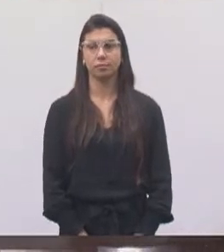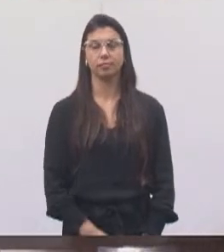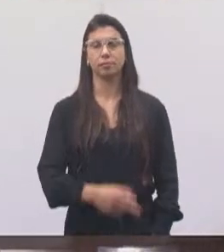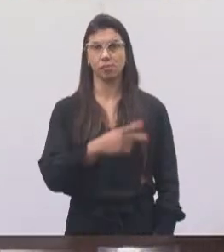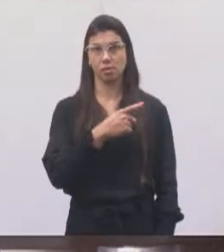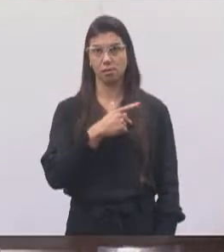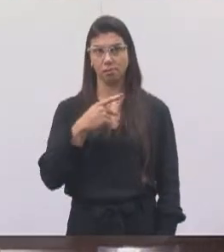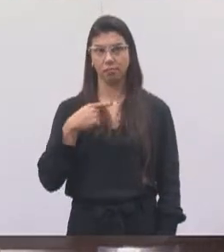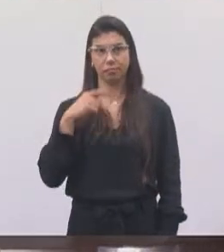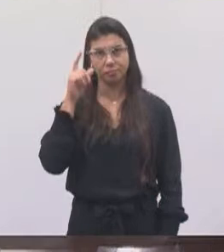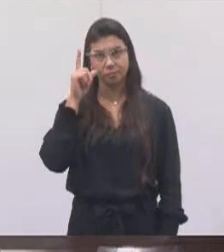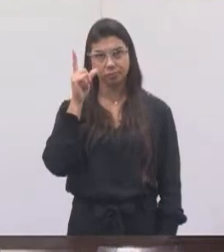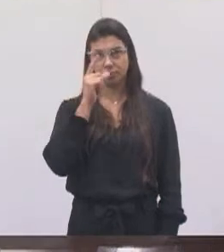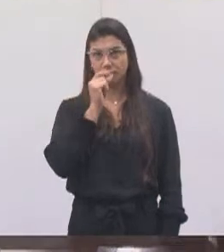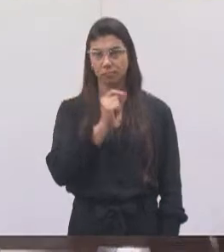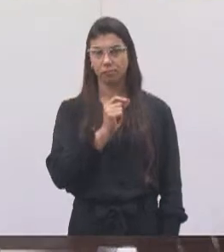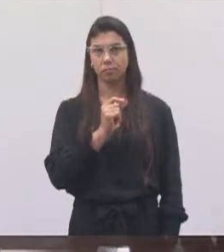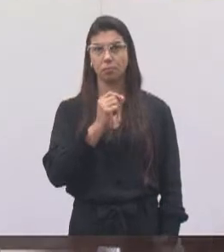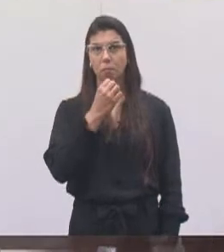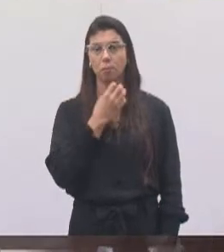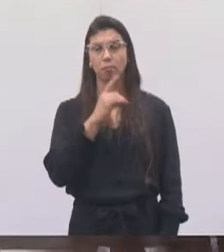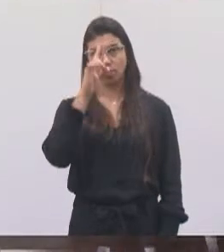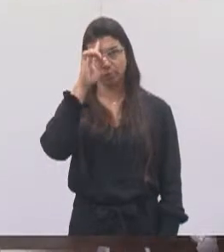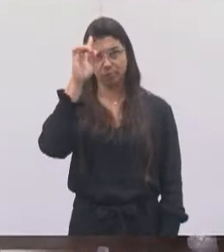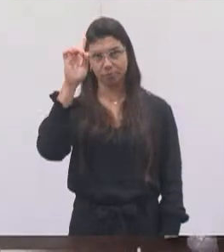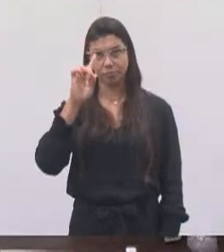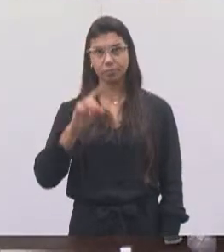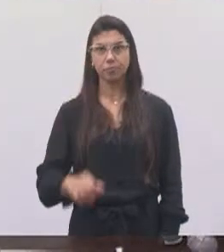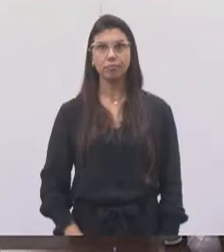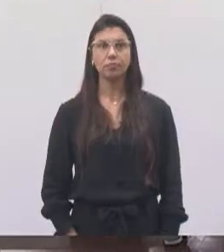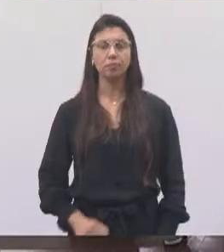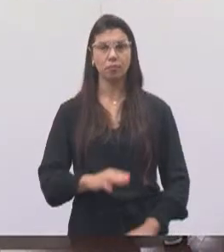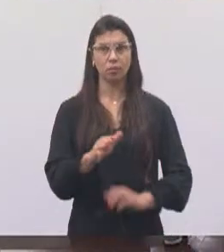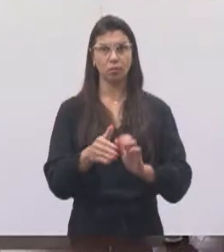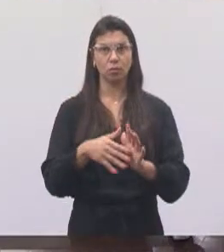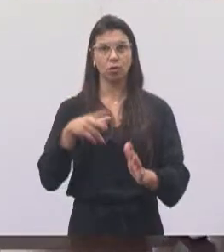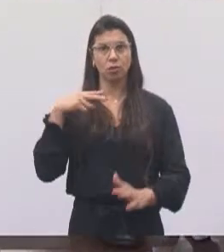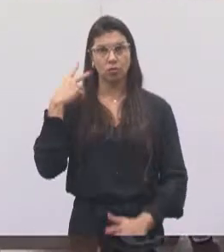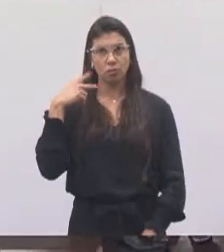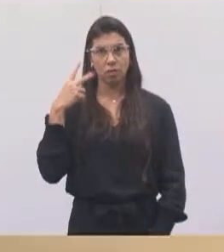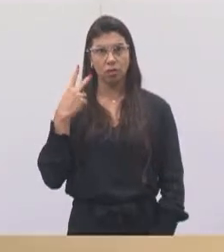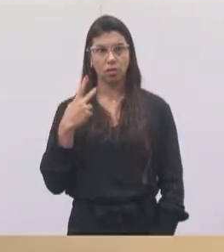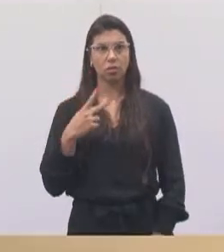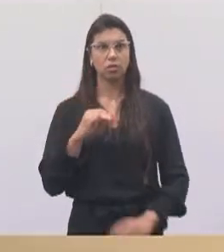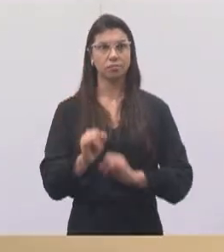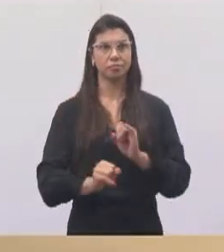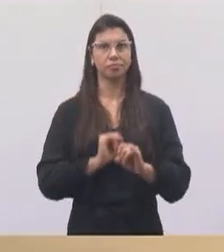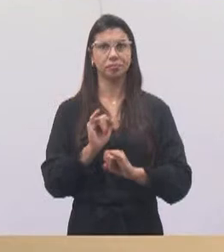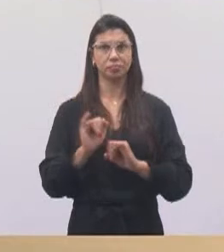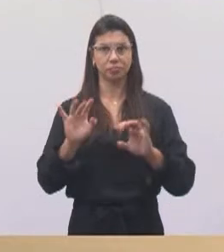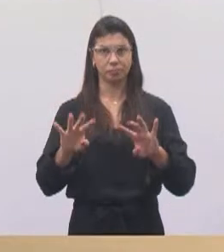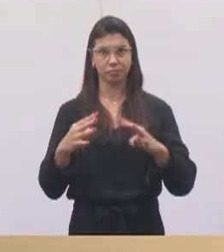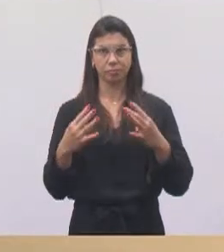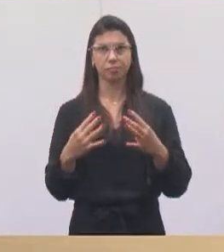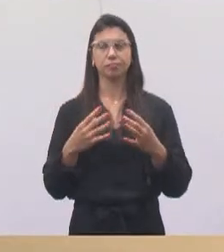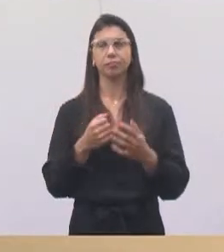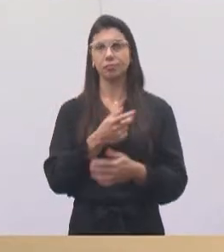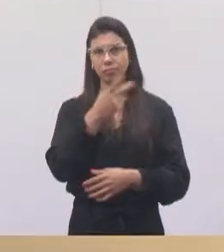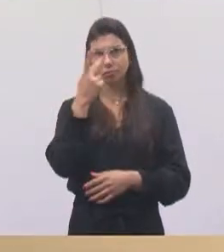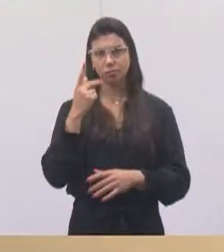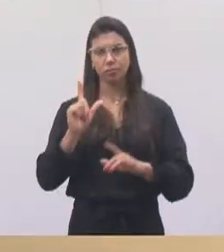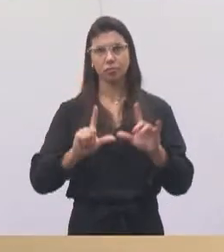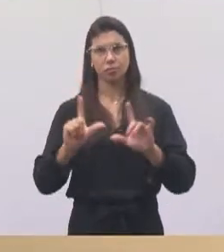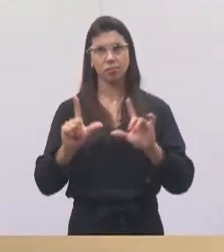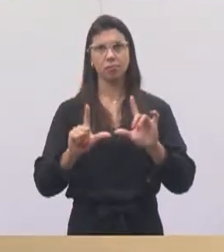Senhor presidente, bom dia aos colegas vereadores, os munícipes que nos acompanham aqui na galeria e nos assistem pela